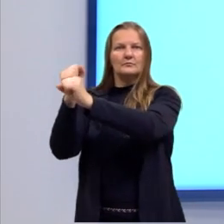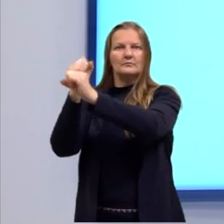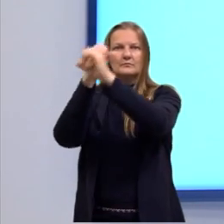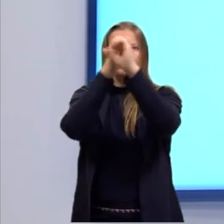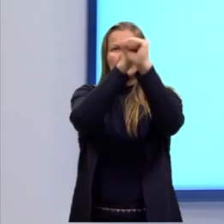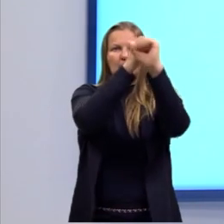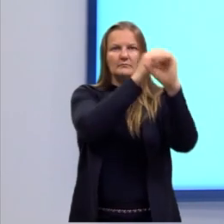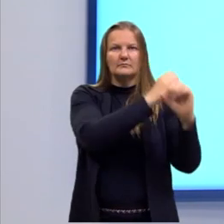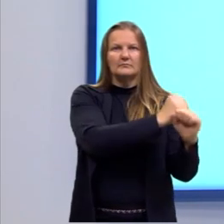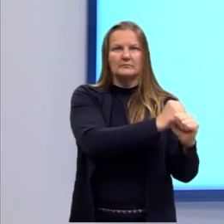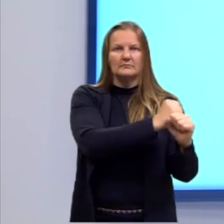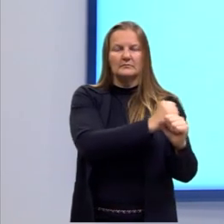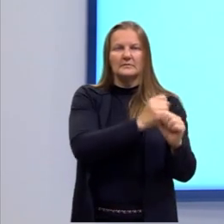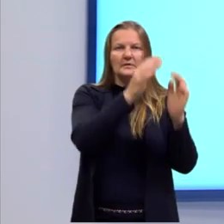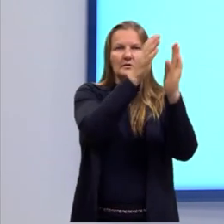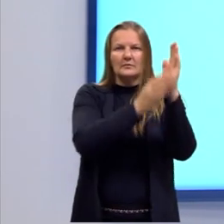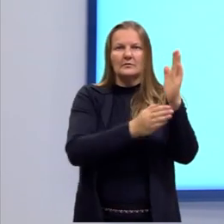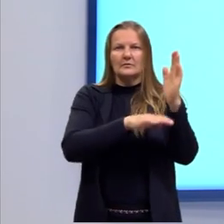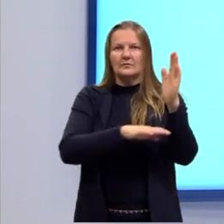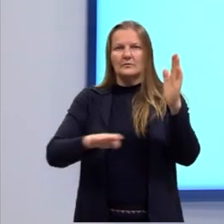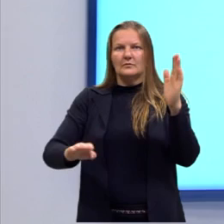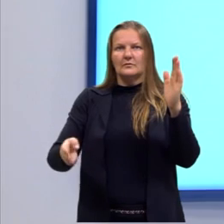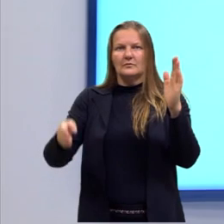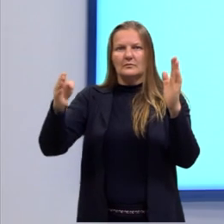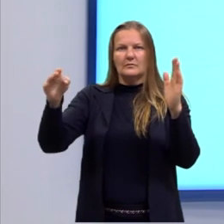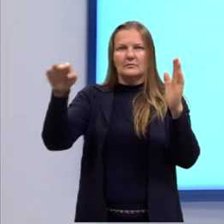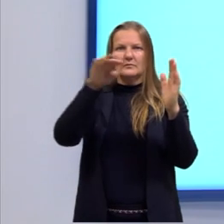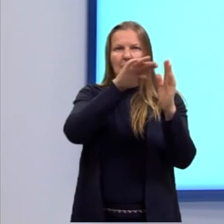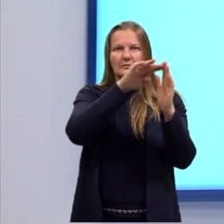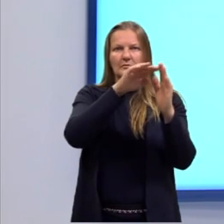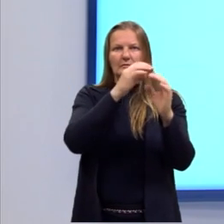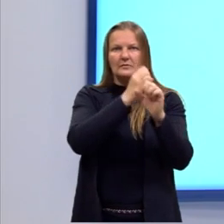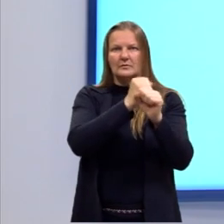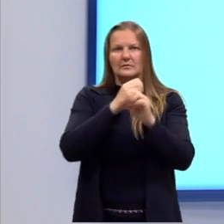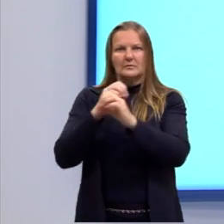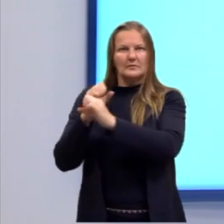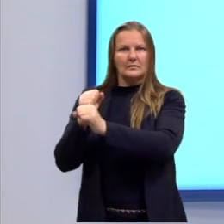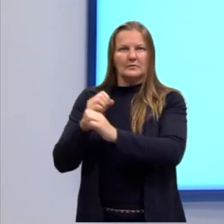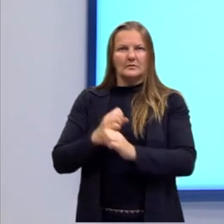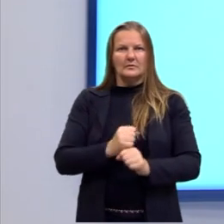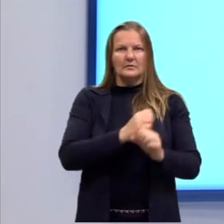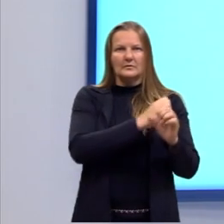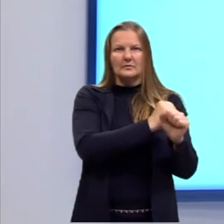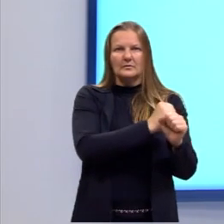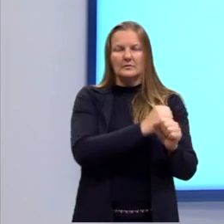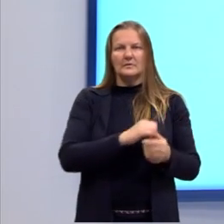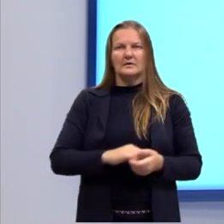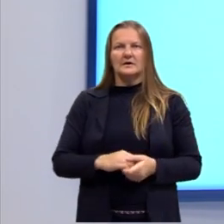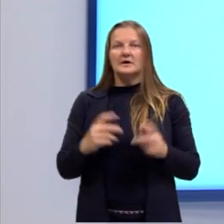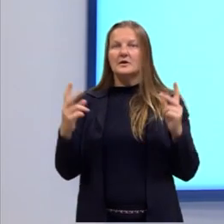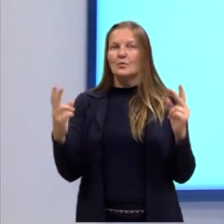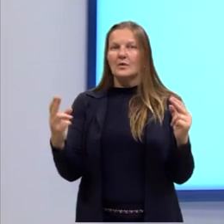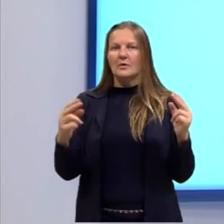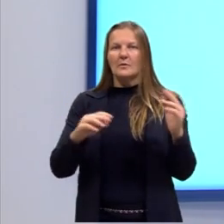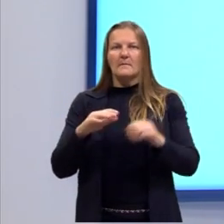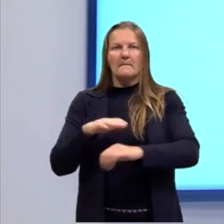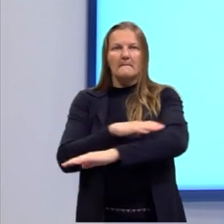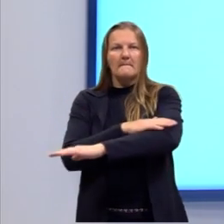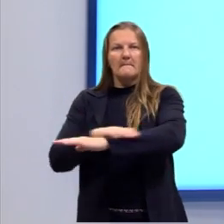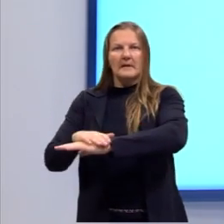medidas de todos os lados mas como nós temos duas bases exatamente iguais e duas alturas iguais